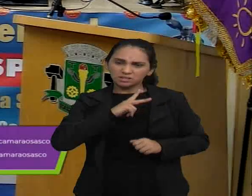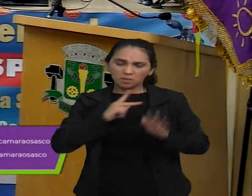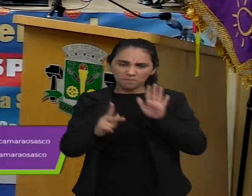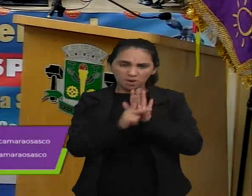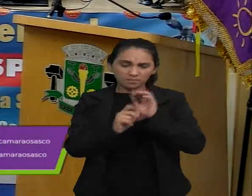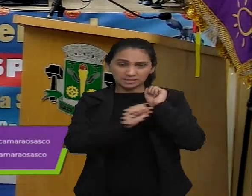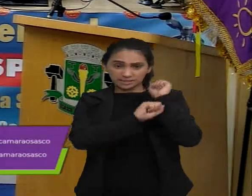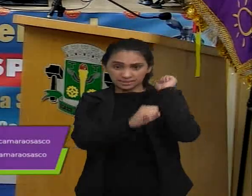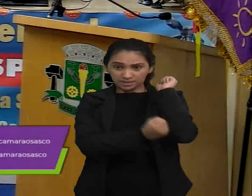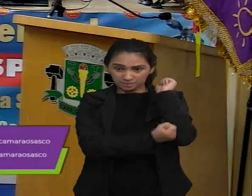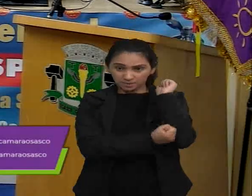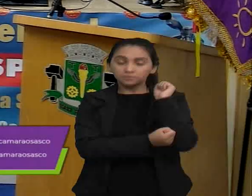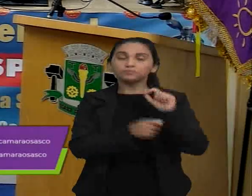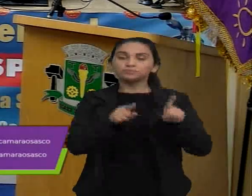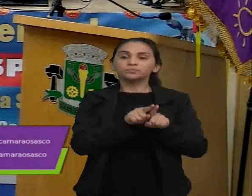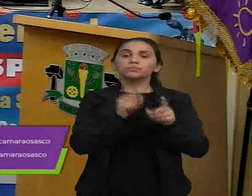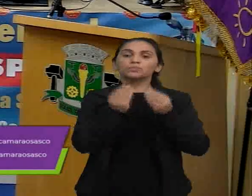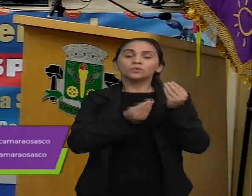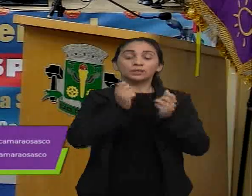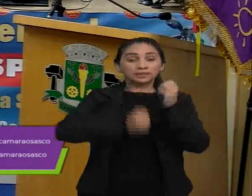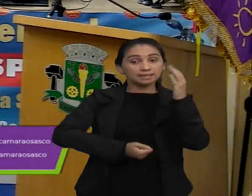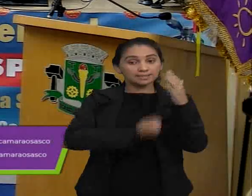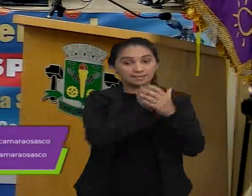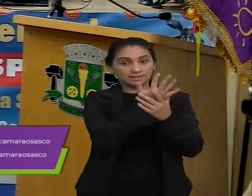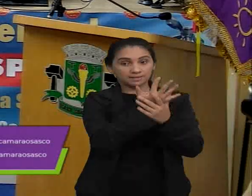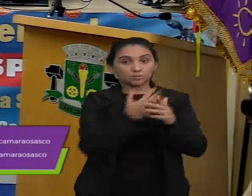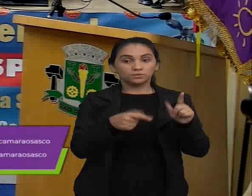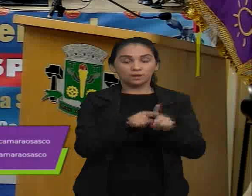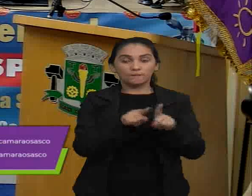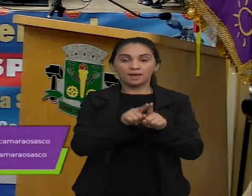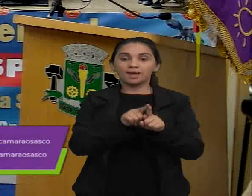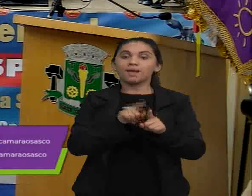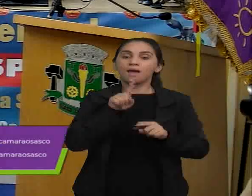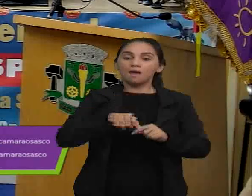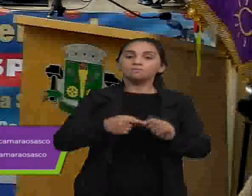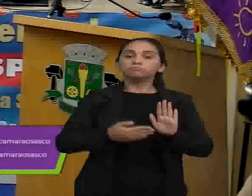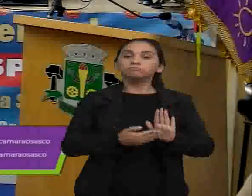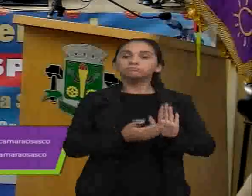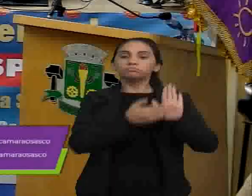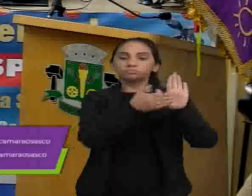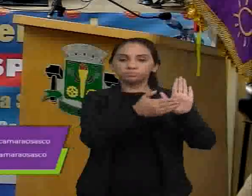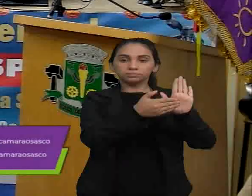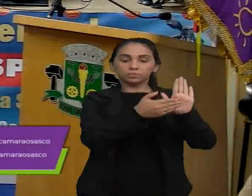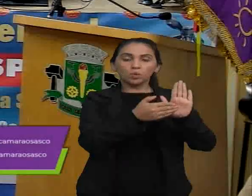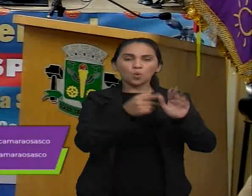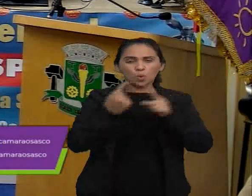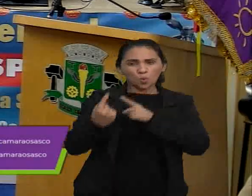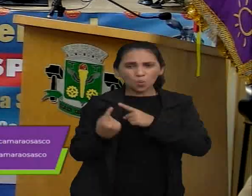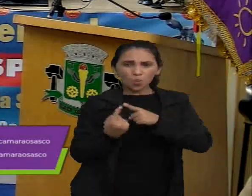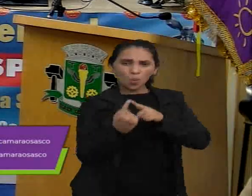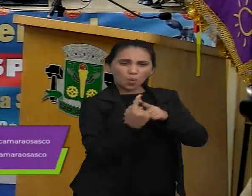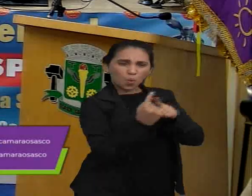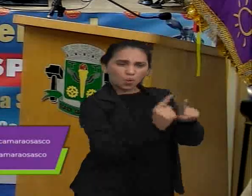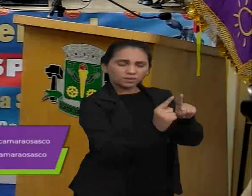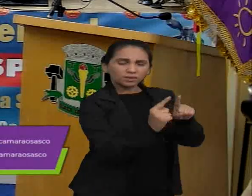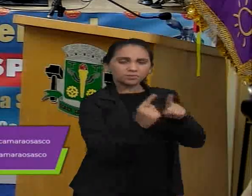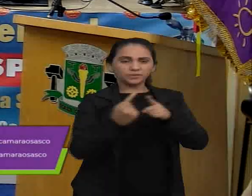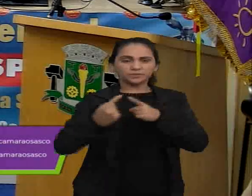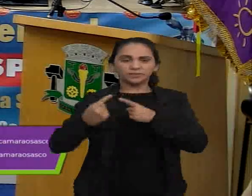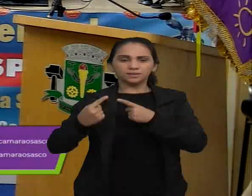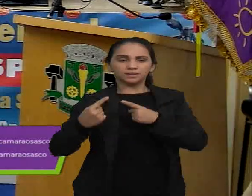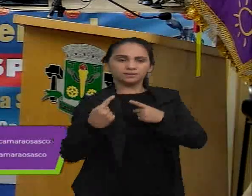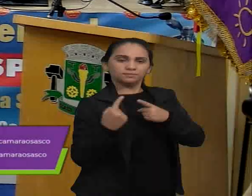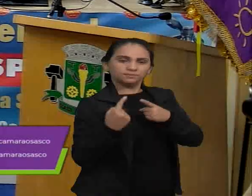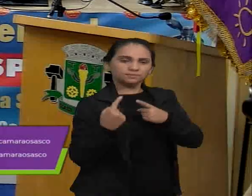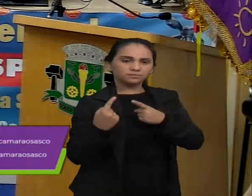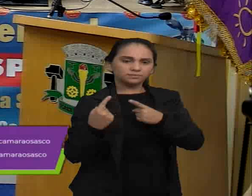assinam o presente termo de adesão para a criação e participação da frente parlamentar contra a privatização da Sabeste.